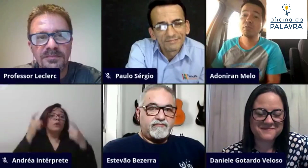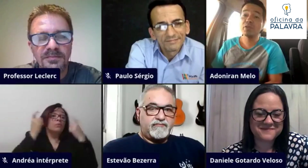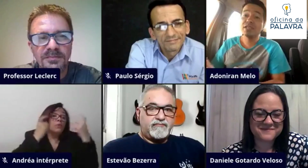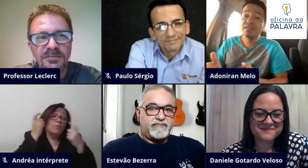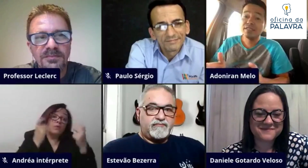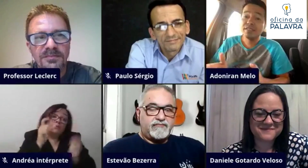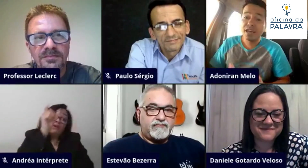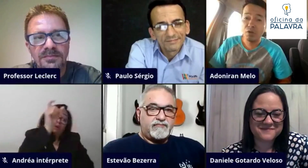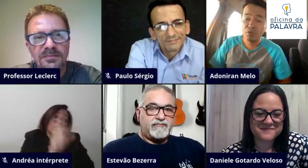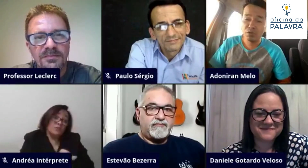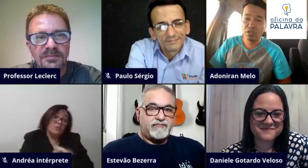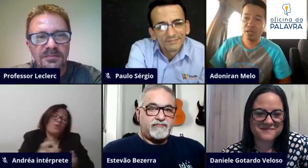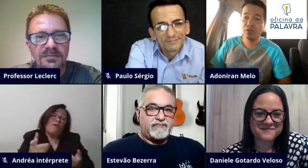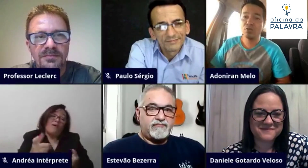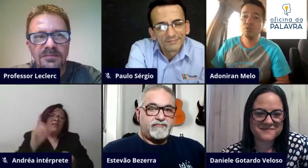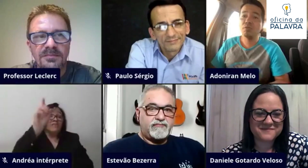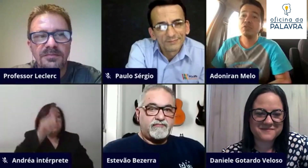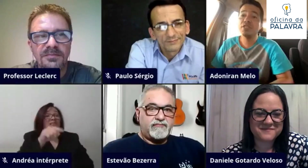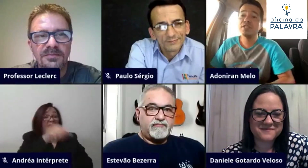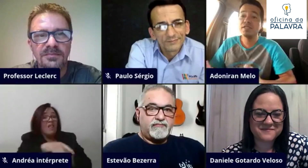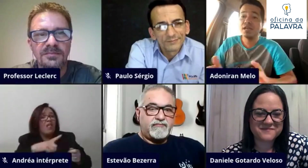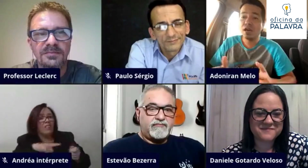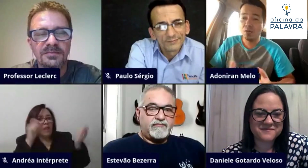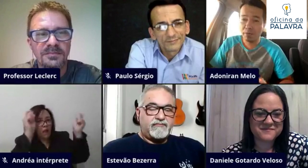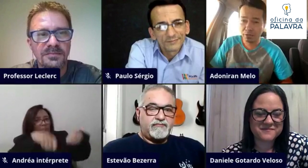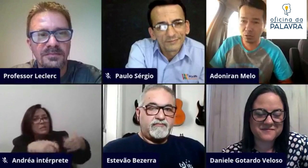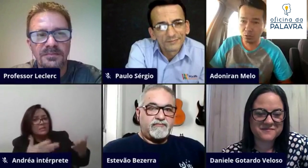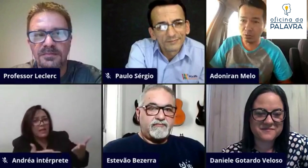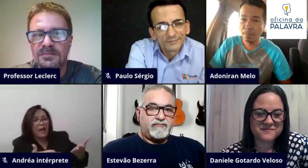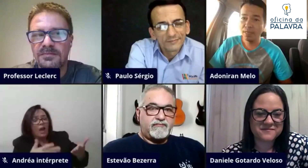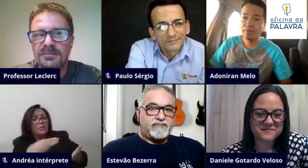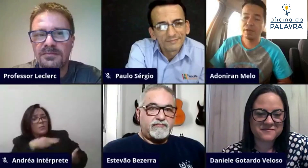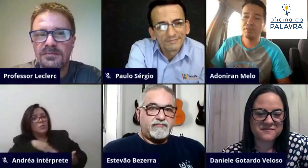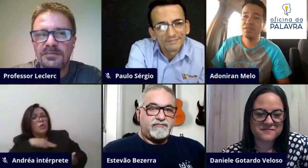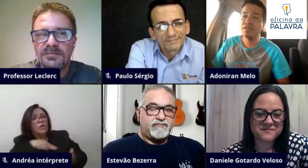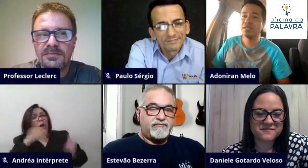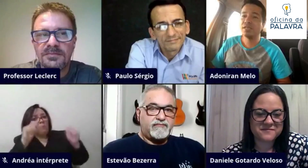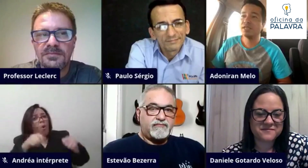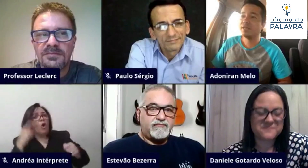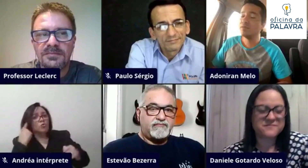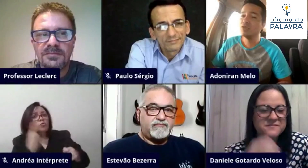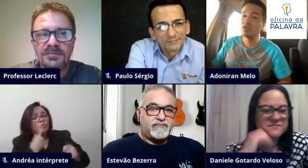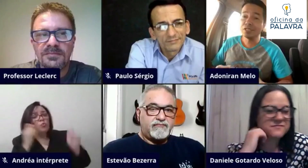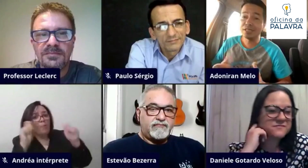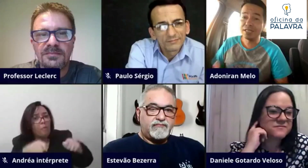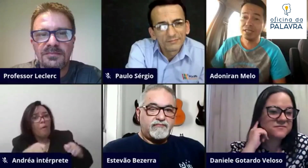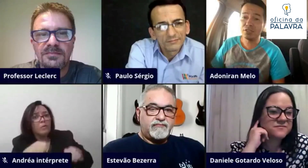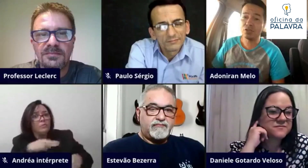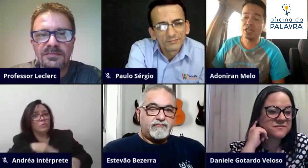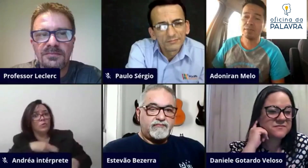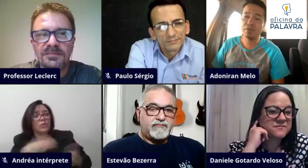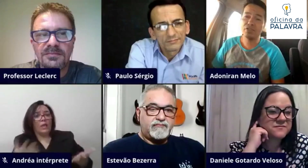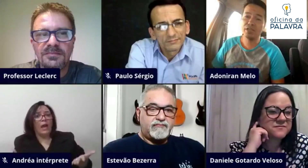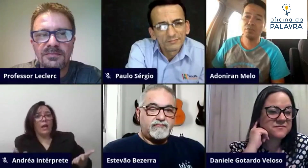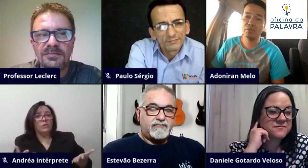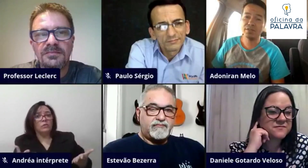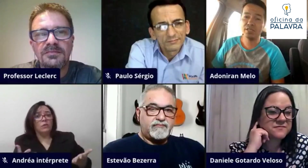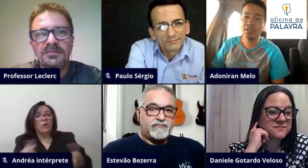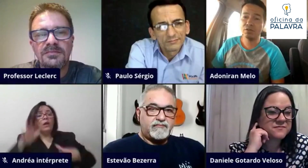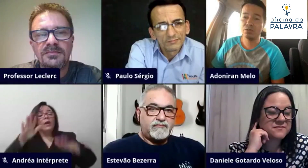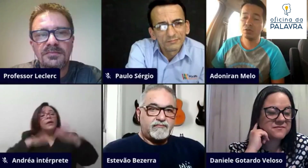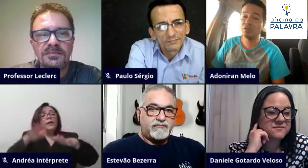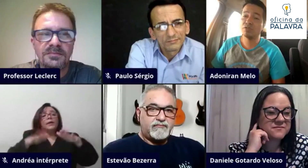como um potencial missionário, como um potencial pastor. Para mim, é muito triste olhar para o